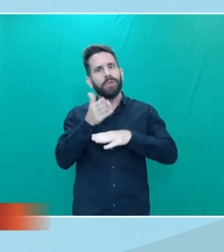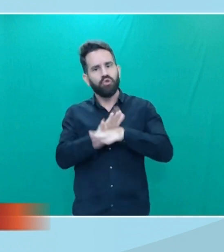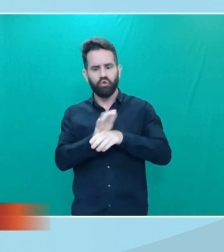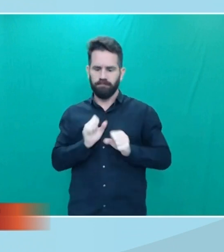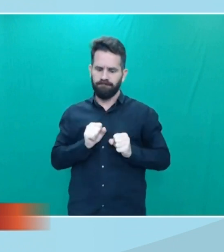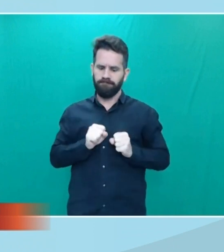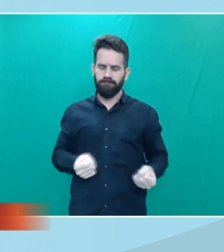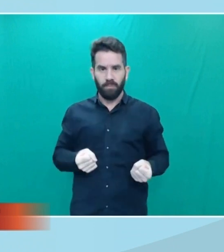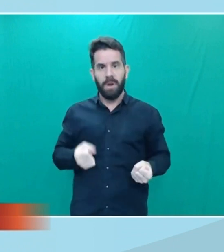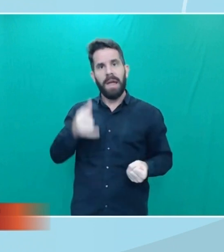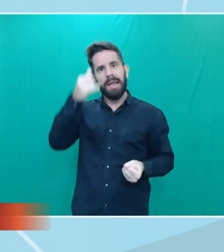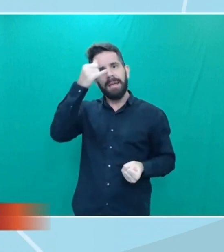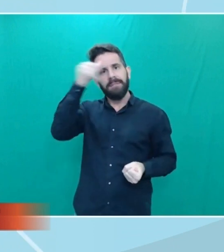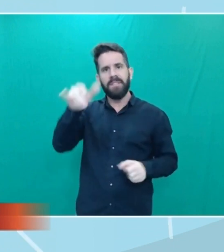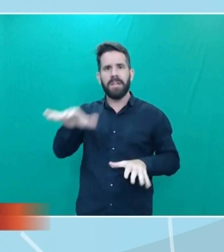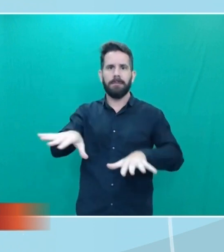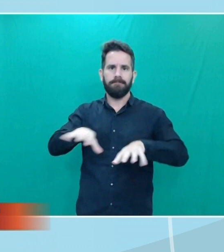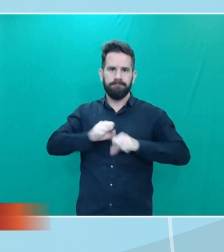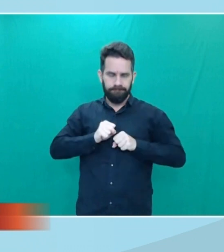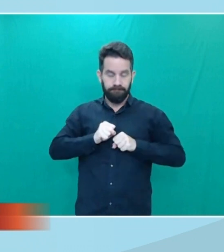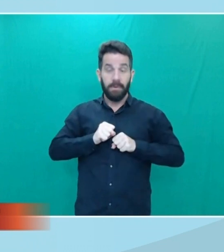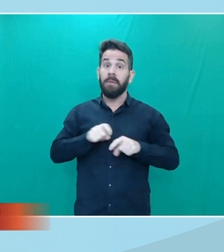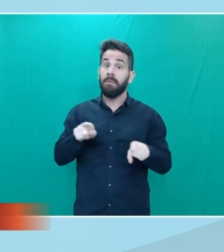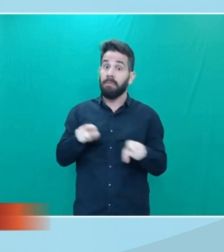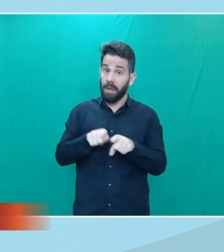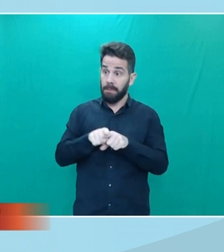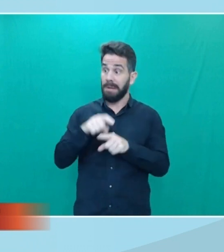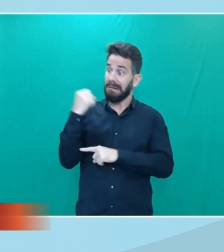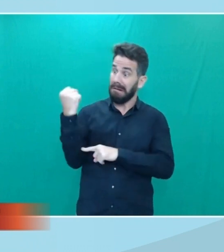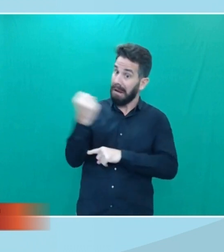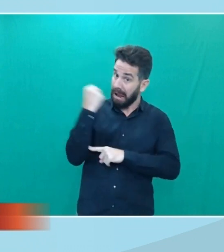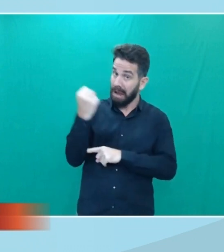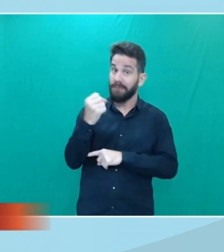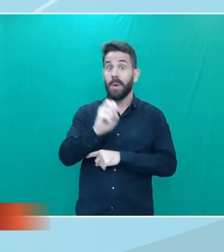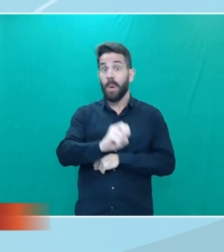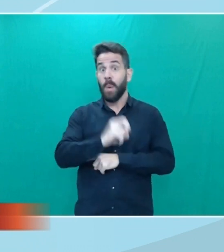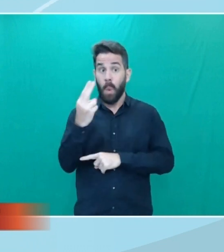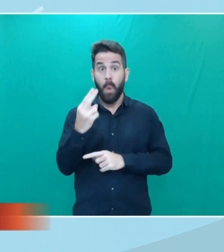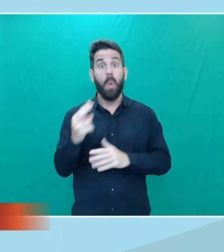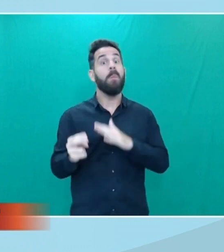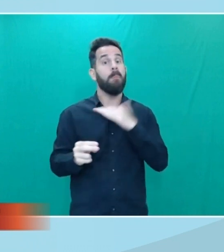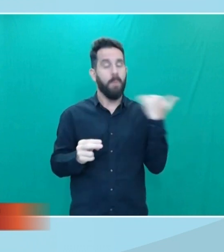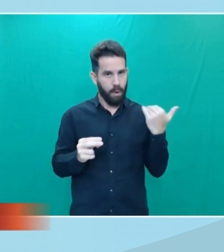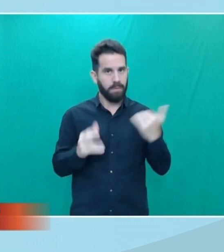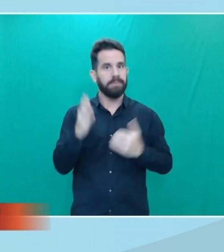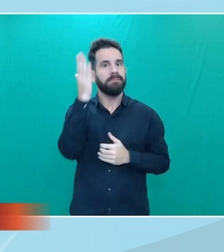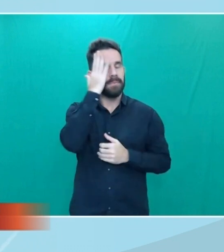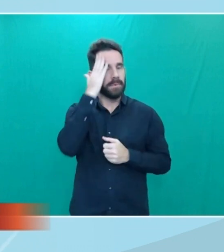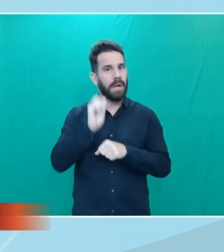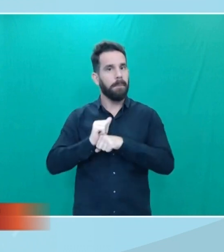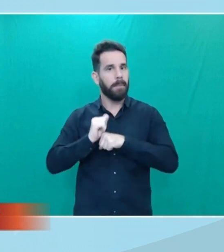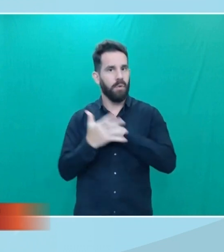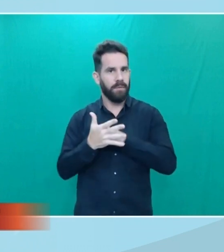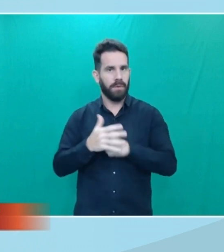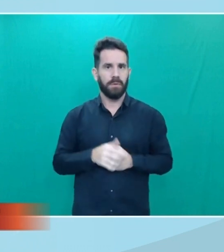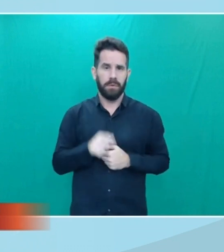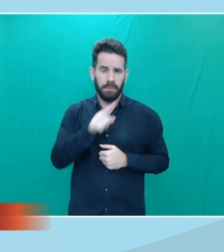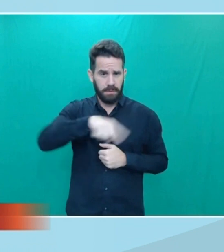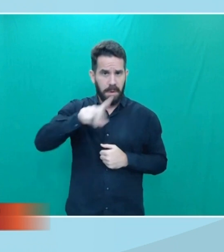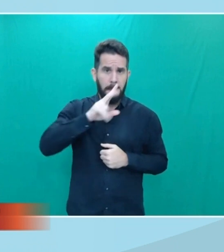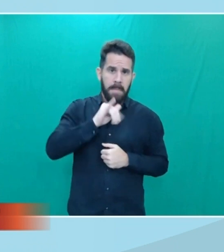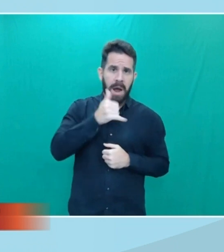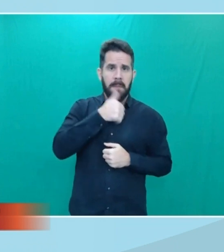casos graves e também contra mortes causadas pelo novo coronavírus. Então, se você é pai, mãe ou responsável